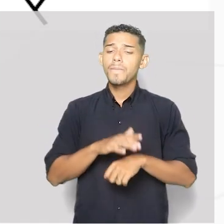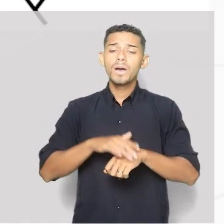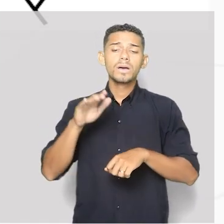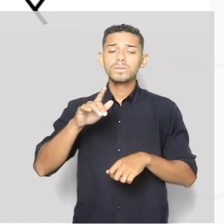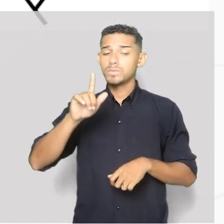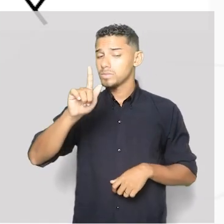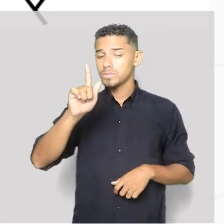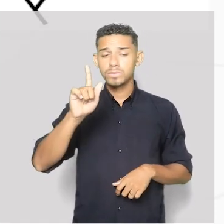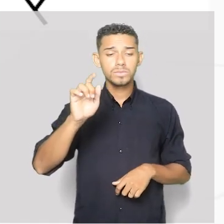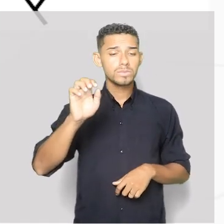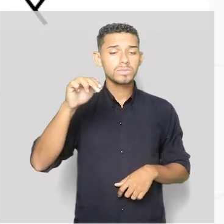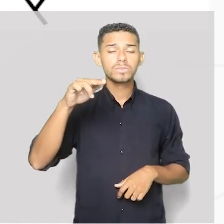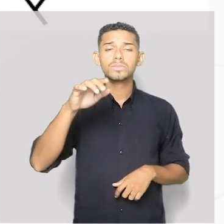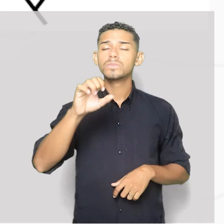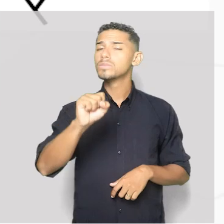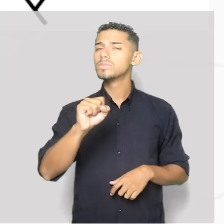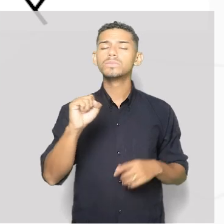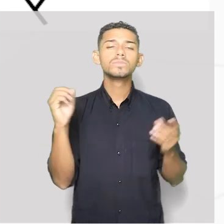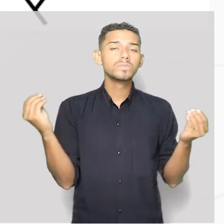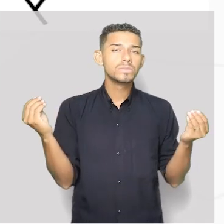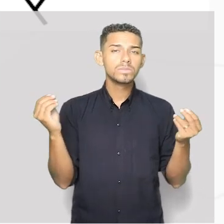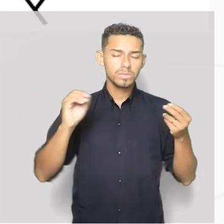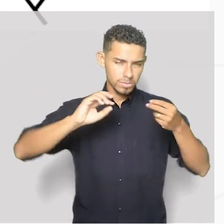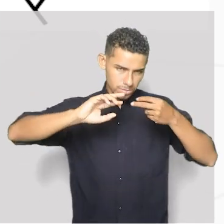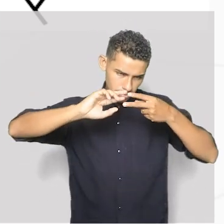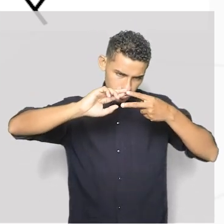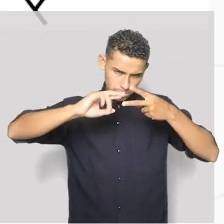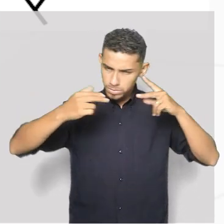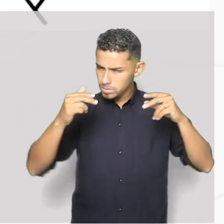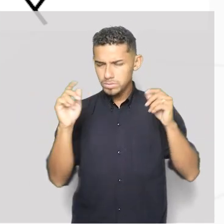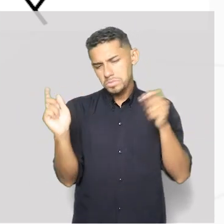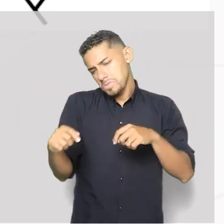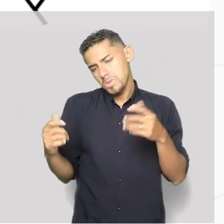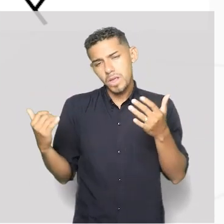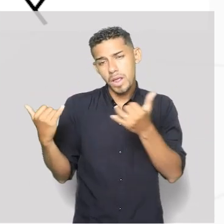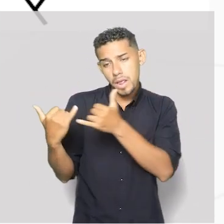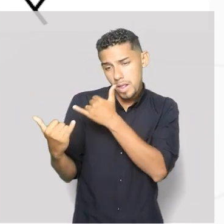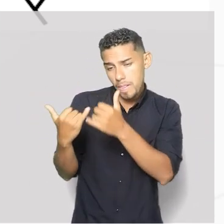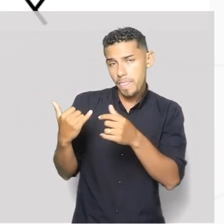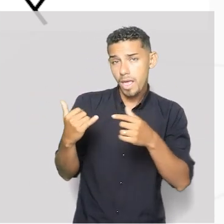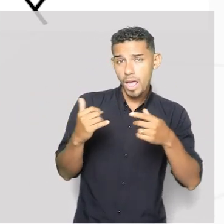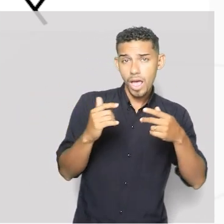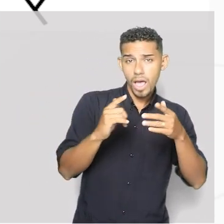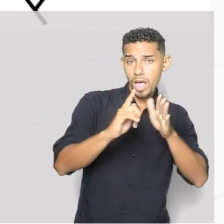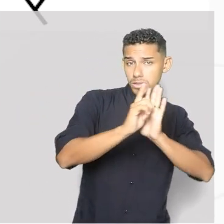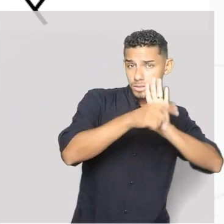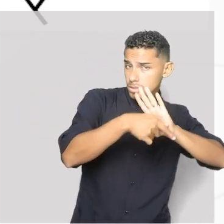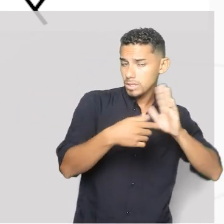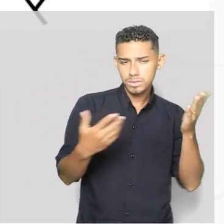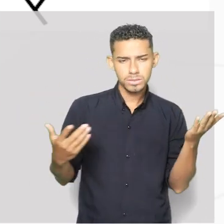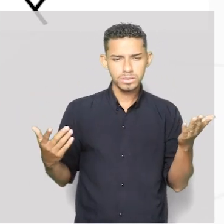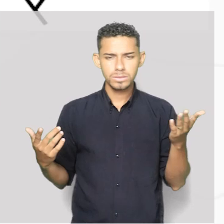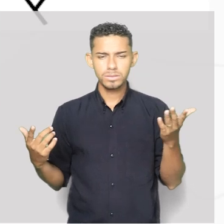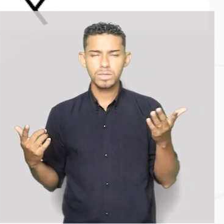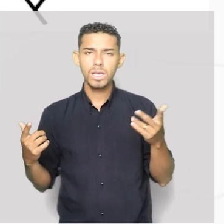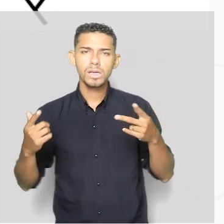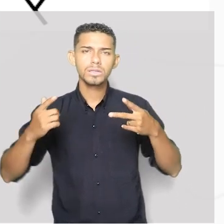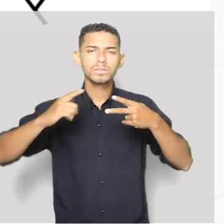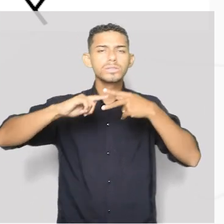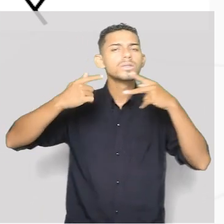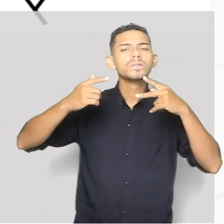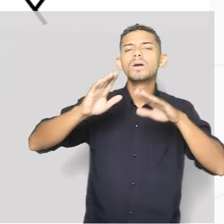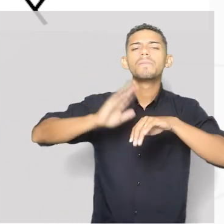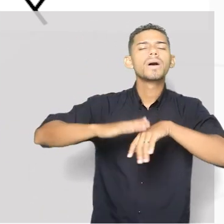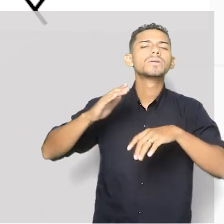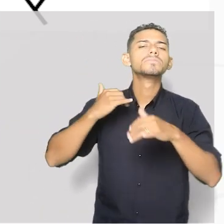semelhança entre genes? Seria ali, né, a maior compatibilidade genética. Quais são os dois grupos de organismos que têm o material